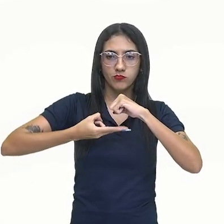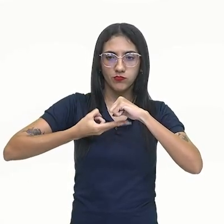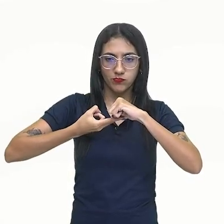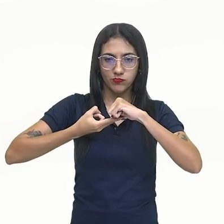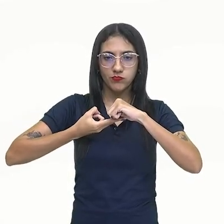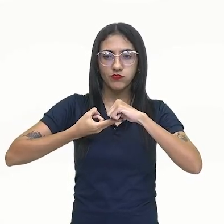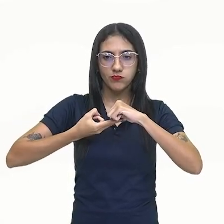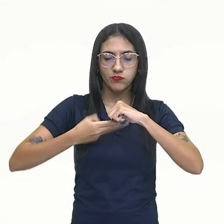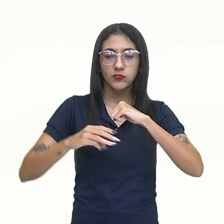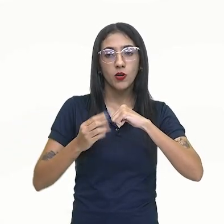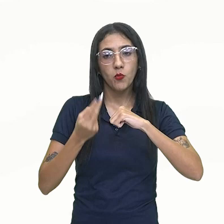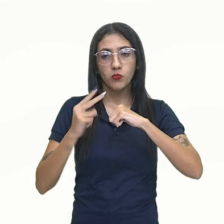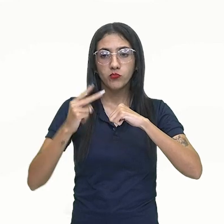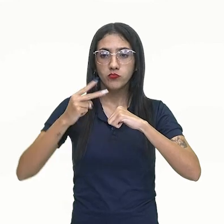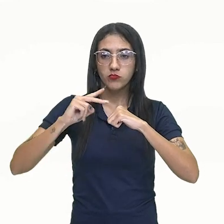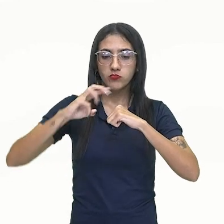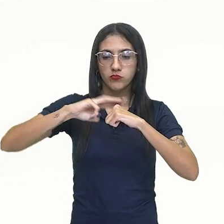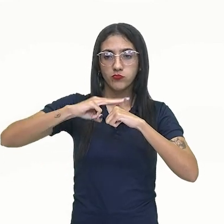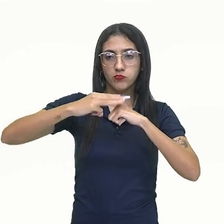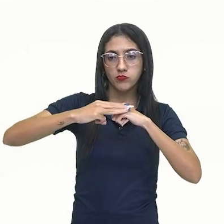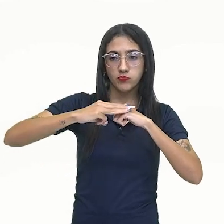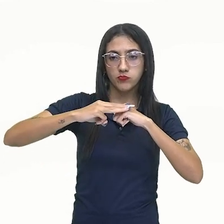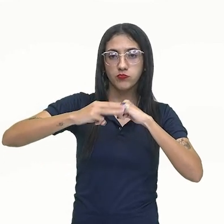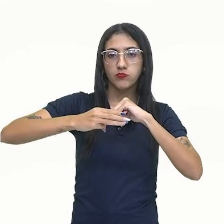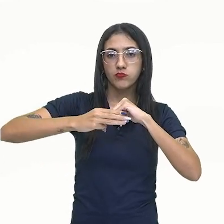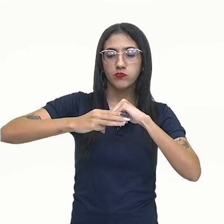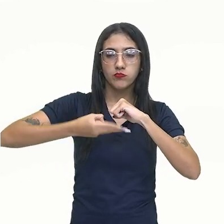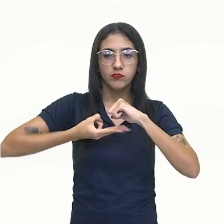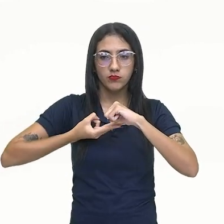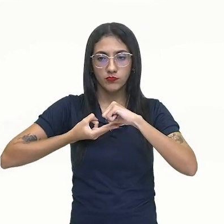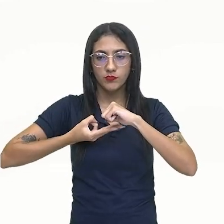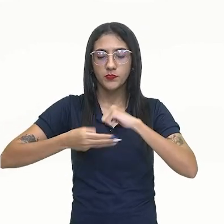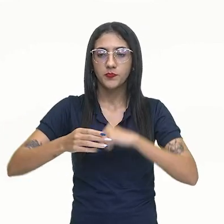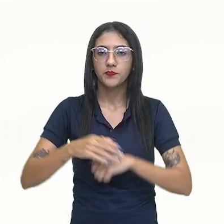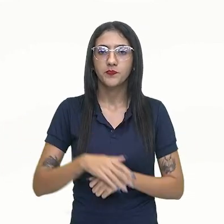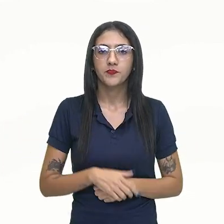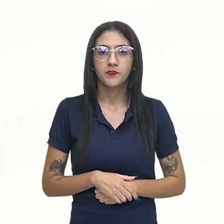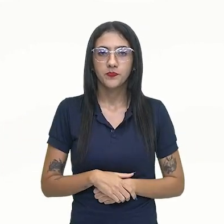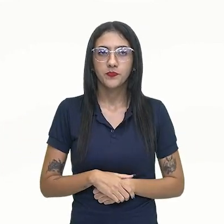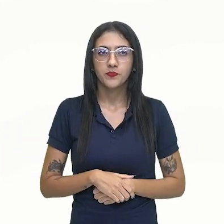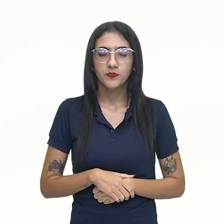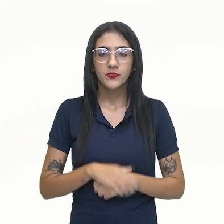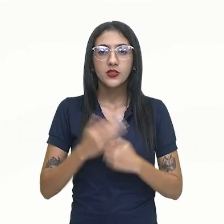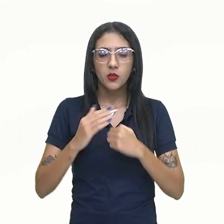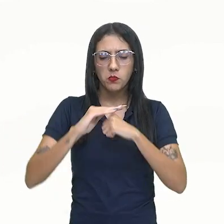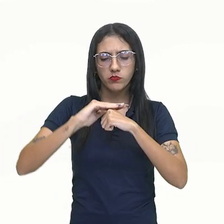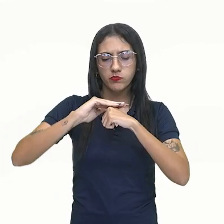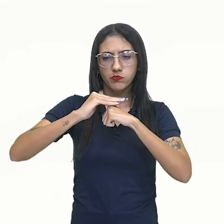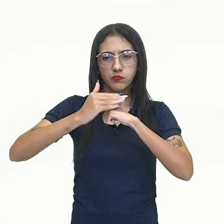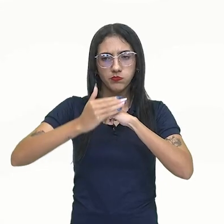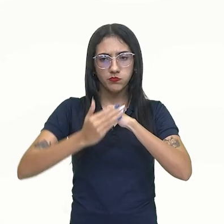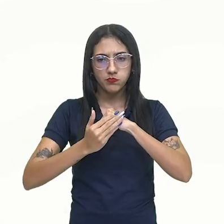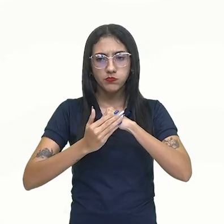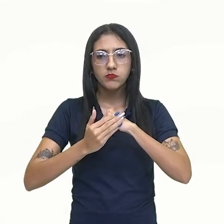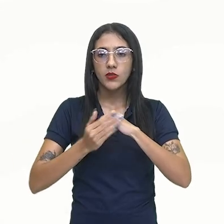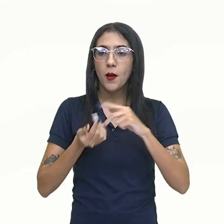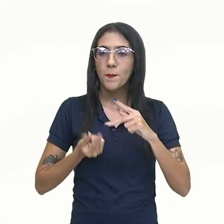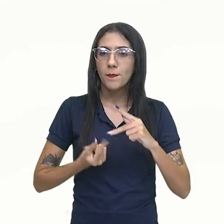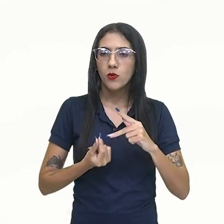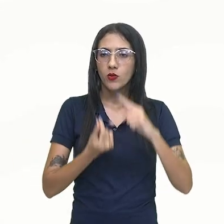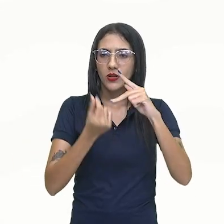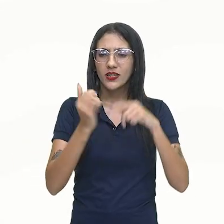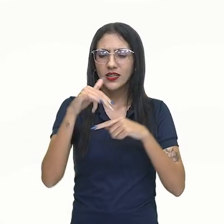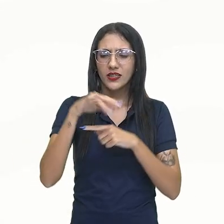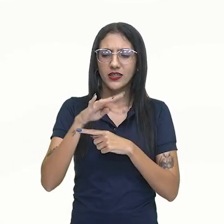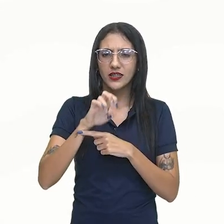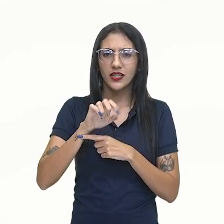externa, né? Ou interna, né? Na parte, vamos dizer assim, superficial, e a proteína integral ela vai